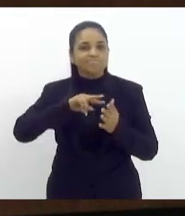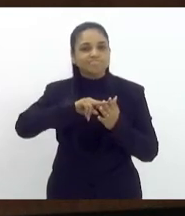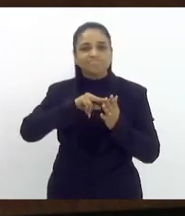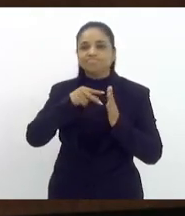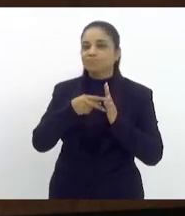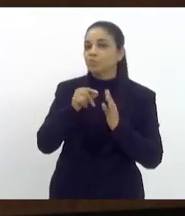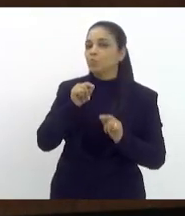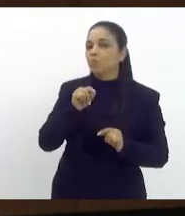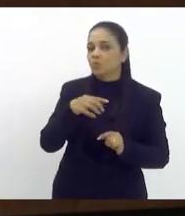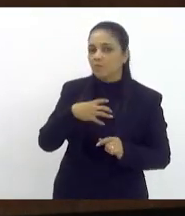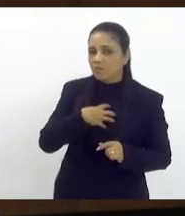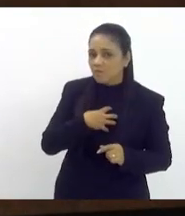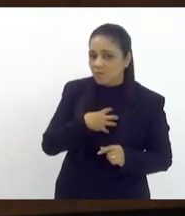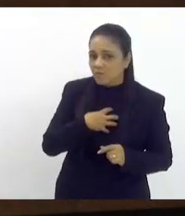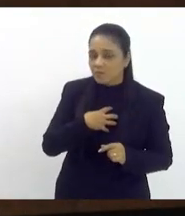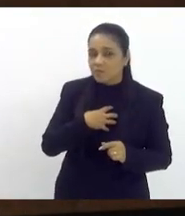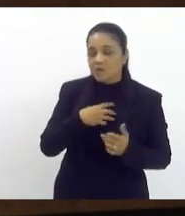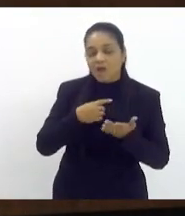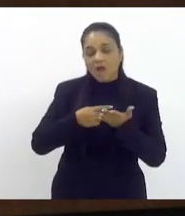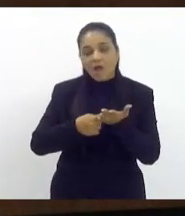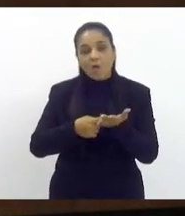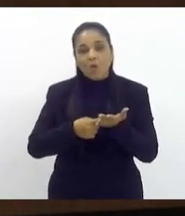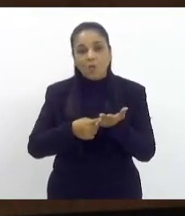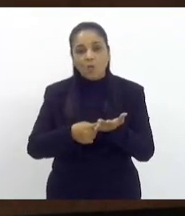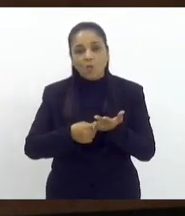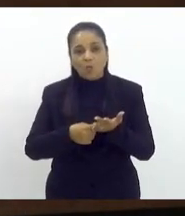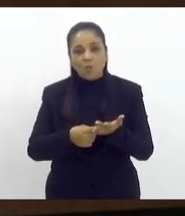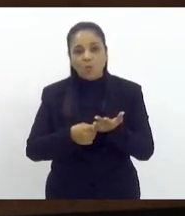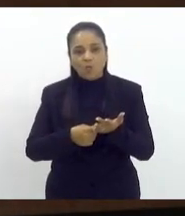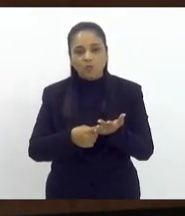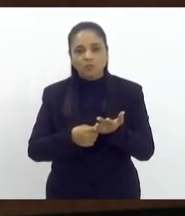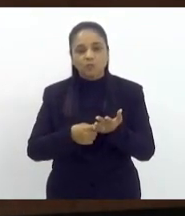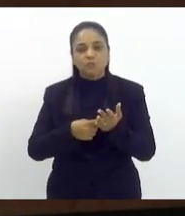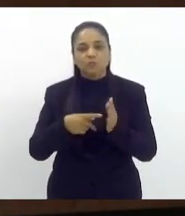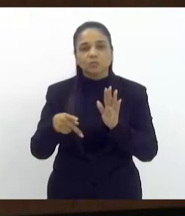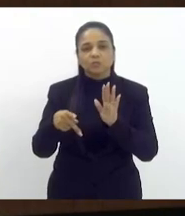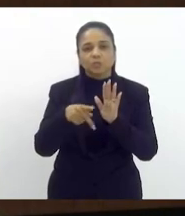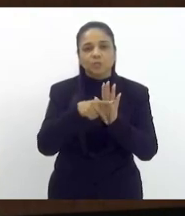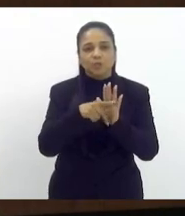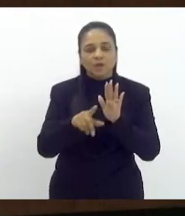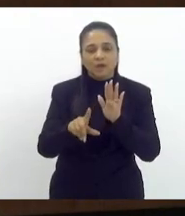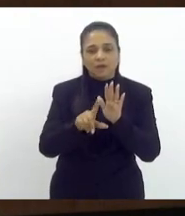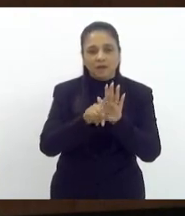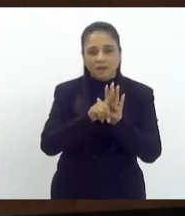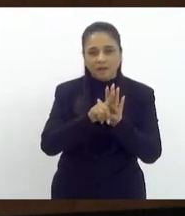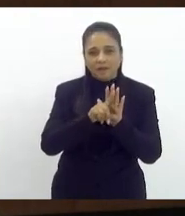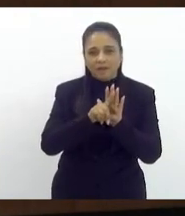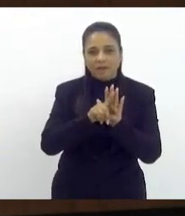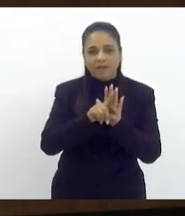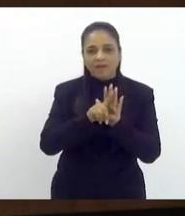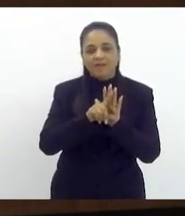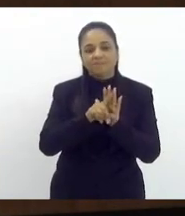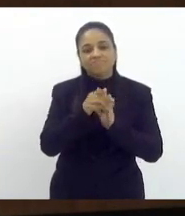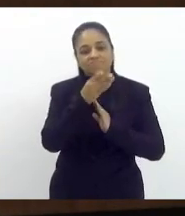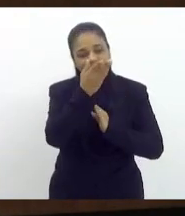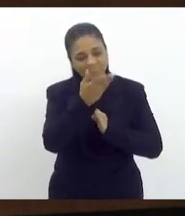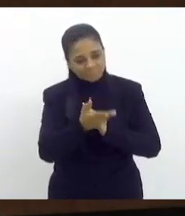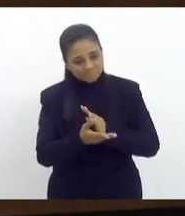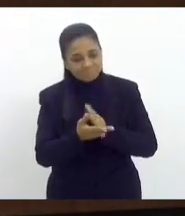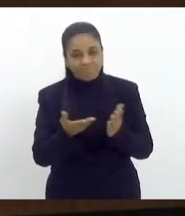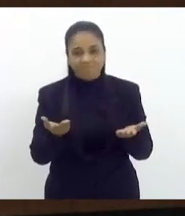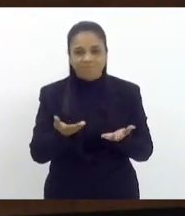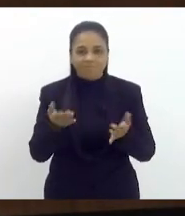buscar fazer um acordo uma remediação do projeto que será cantado por vossa excelência agora